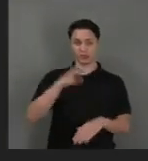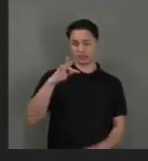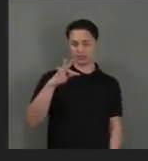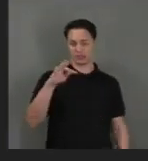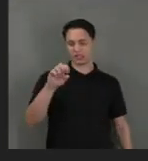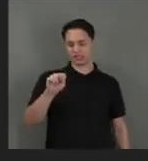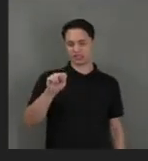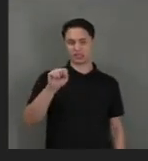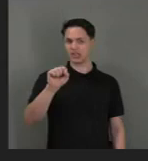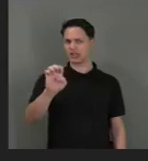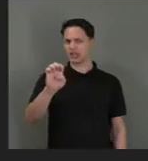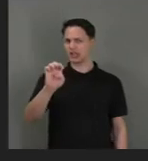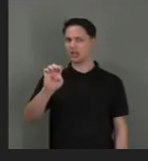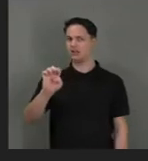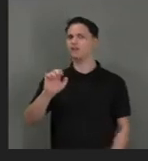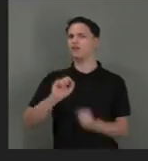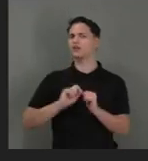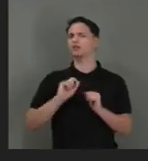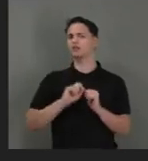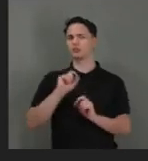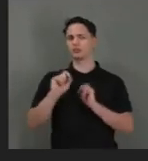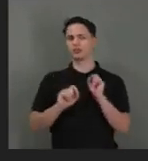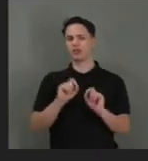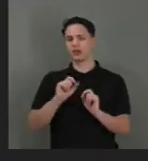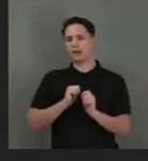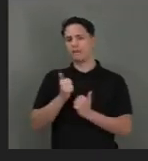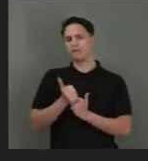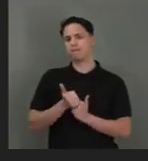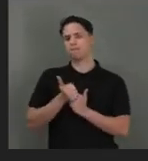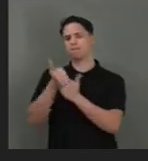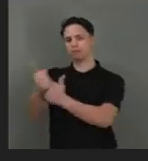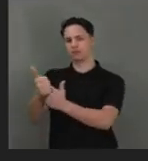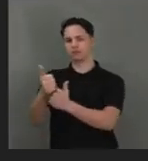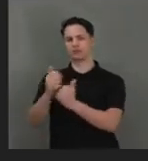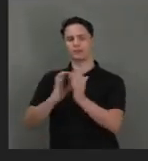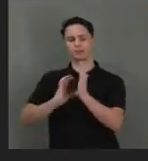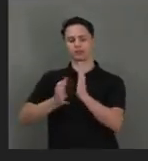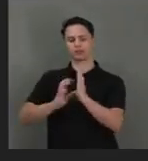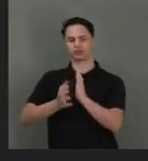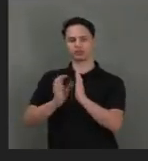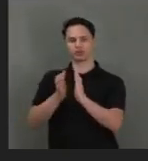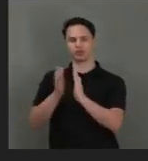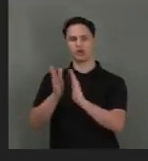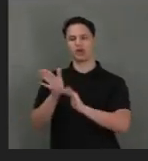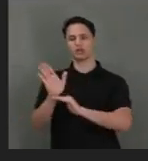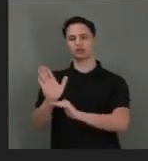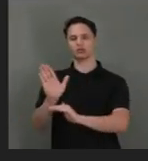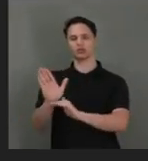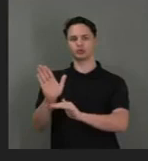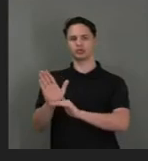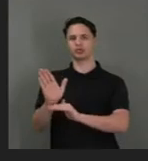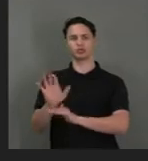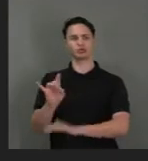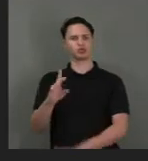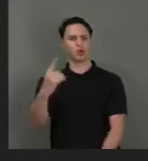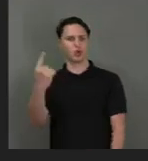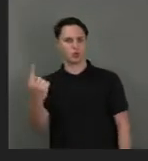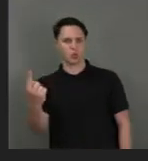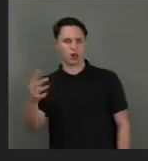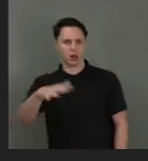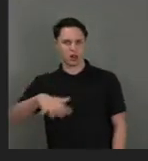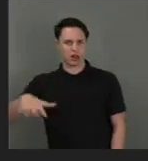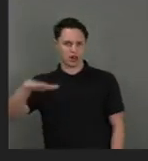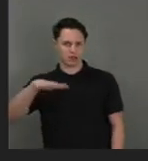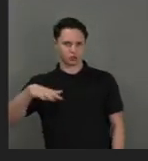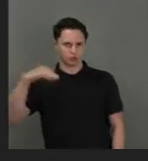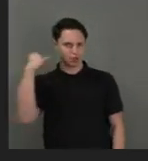se comportou como um verdadeiro partido político, beneficiando explicitamente apenas um lado